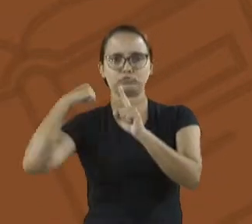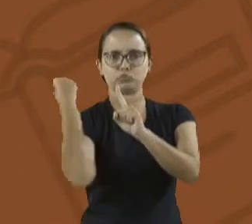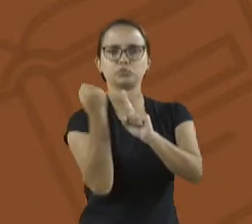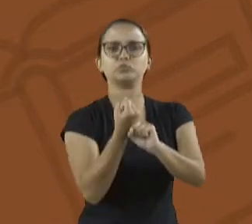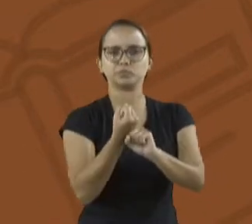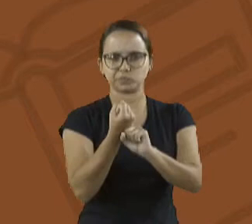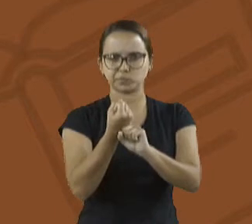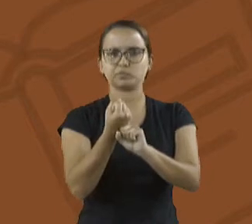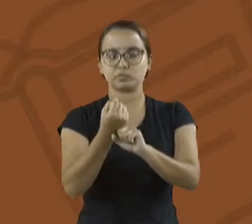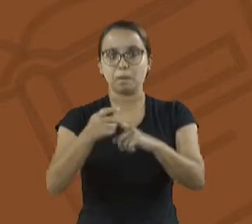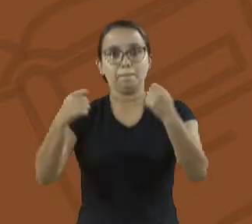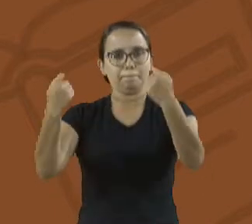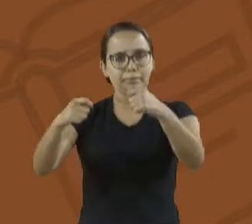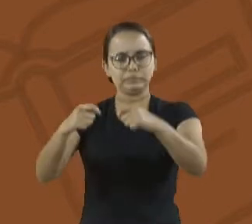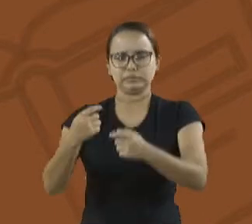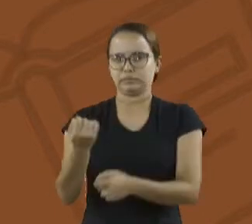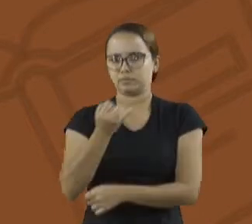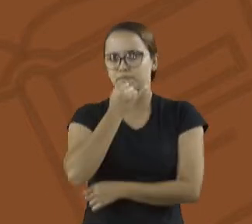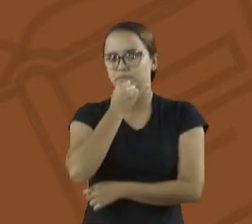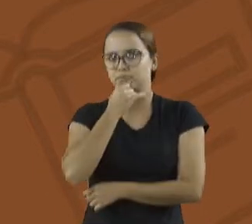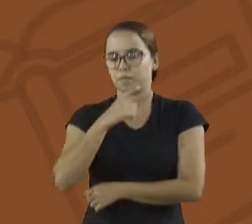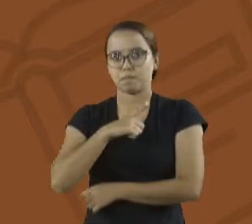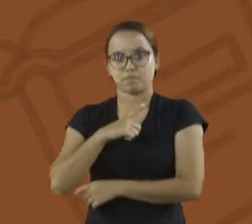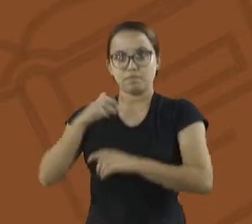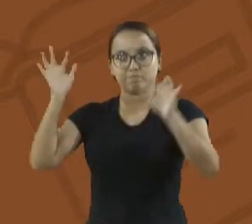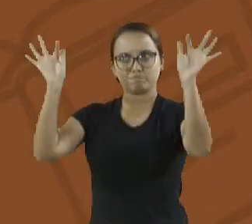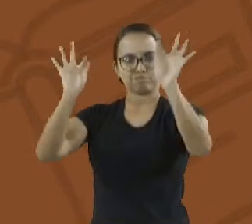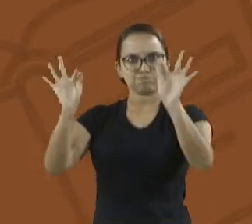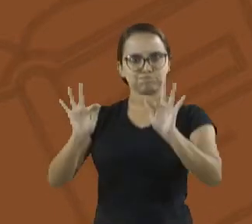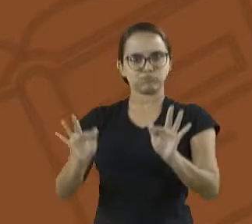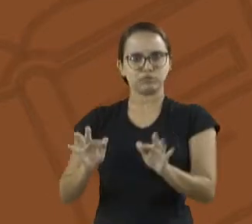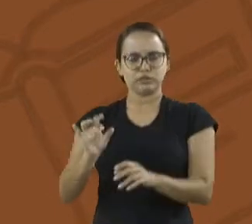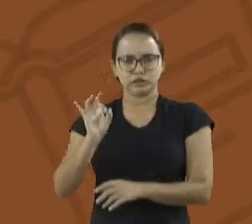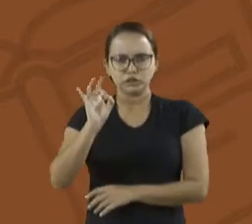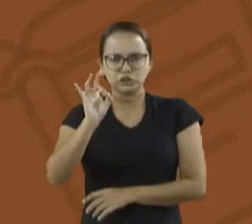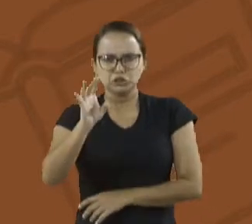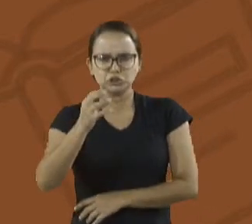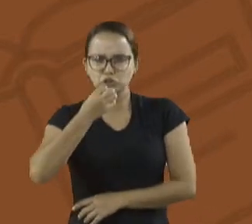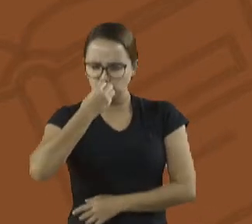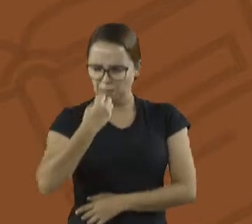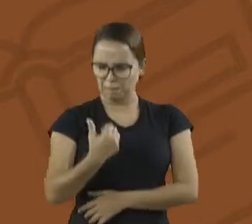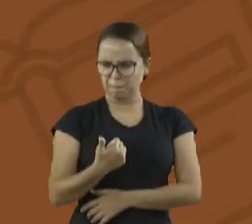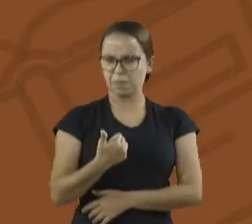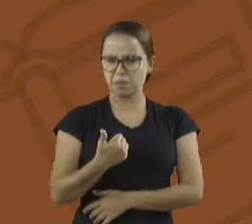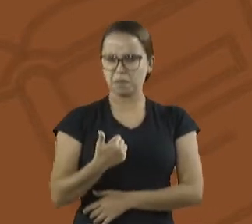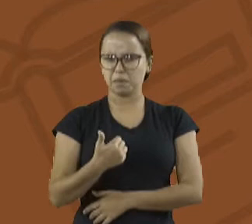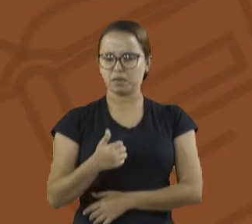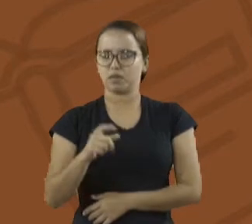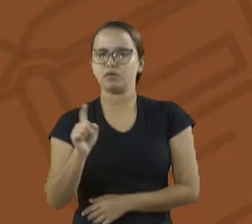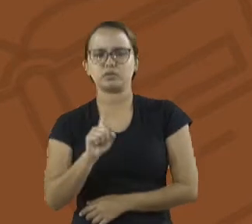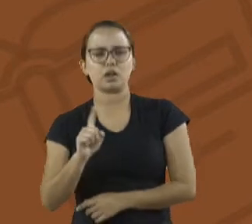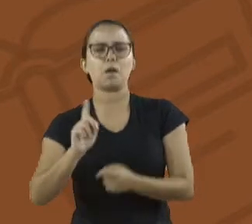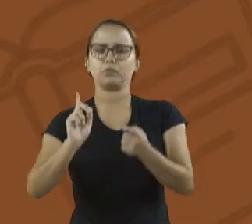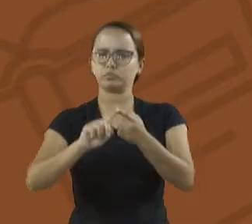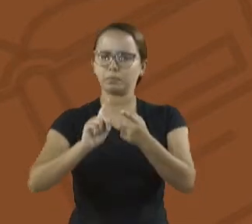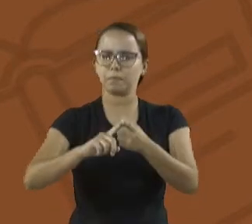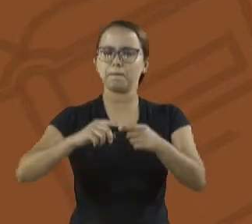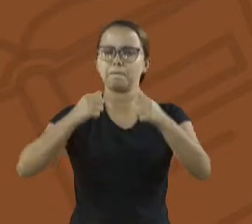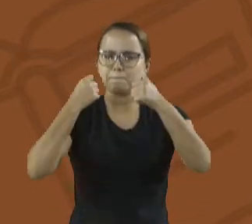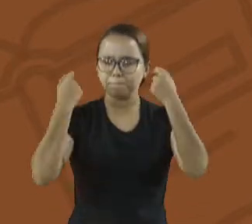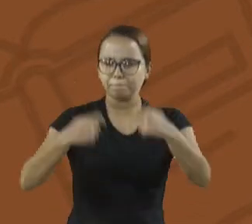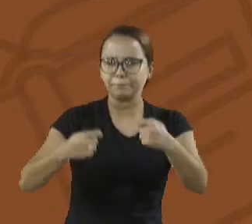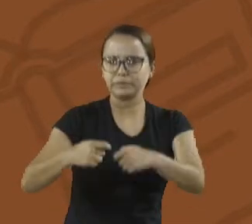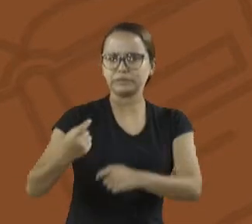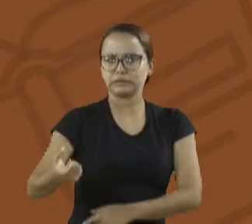gente, para estar feliz, a gente precisa não estar só bem, né, com o nosso próprio corpo. A gente tem que estar bem de cabeça também. A